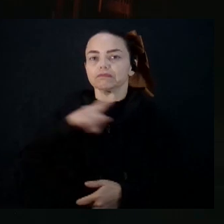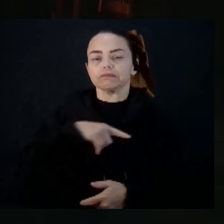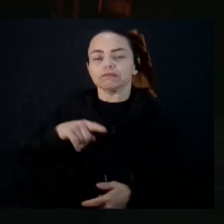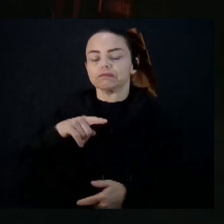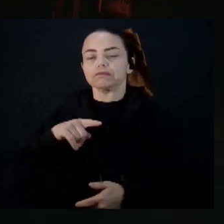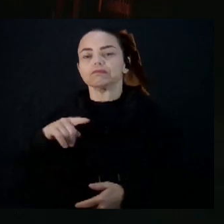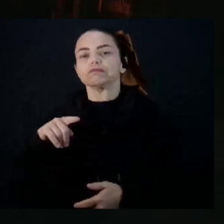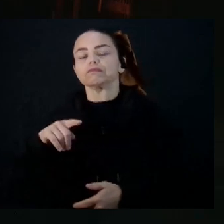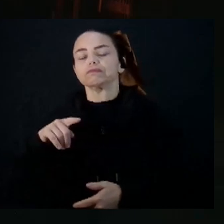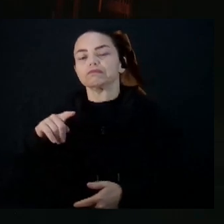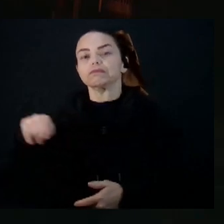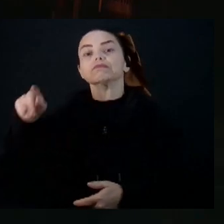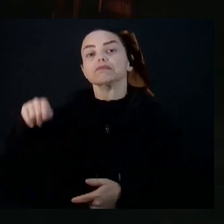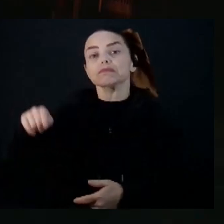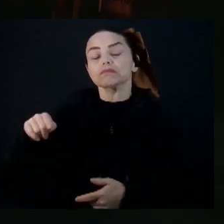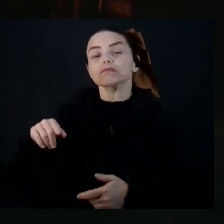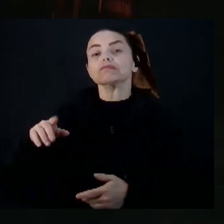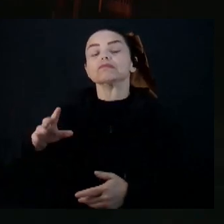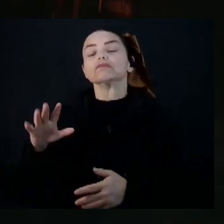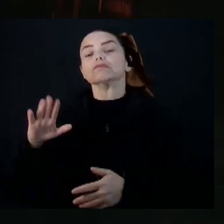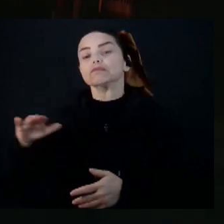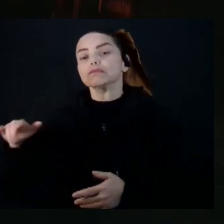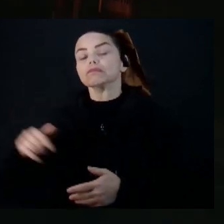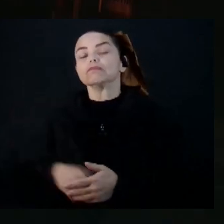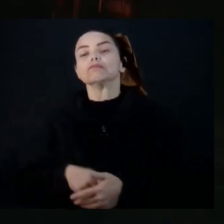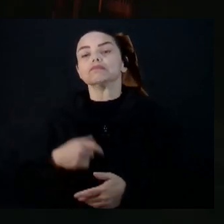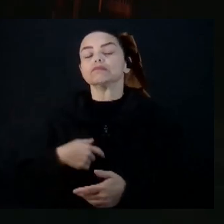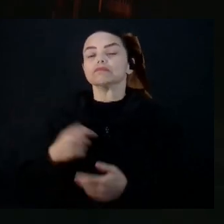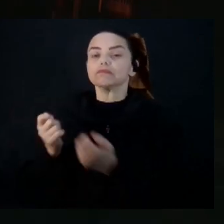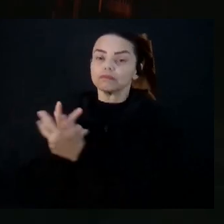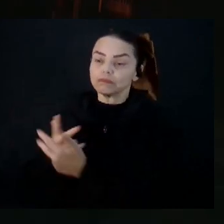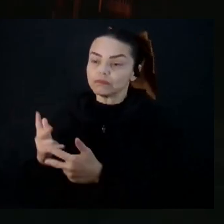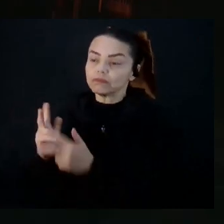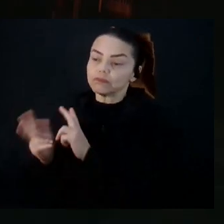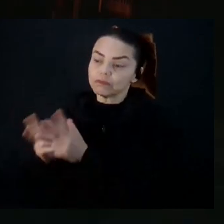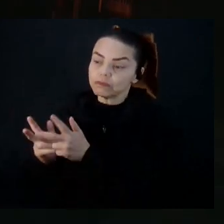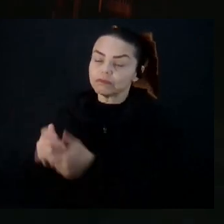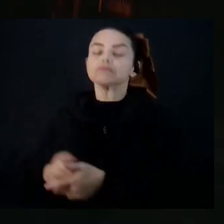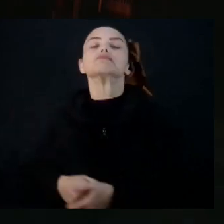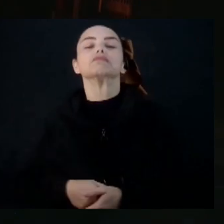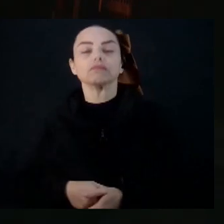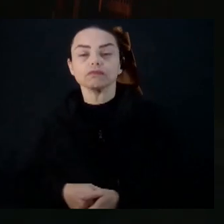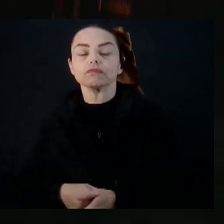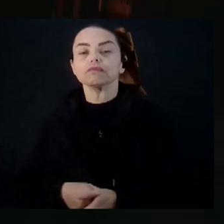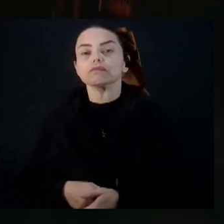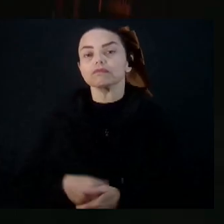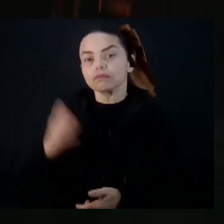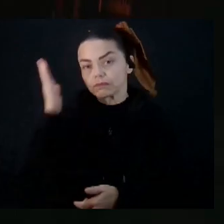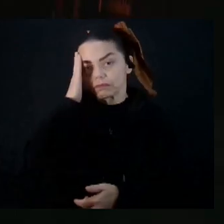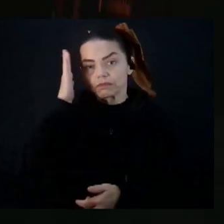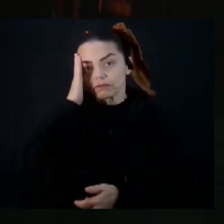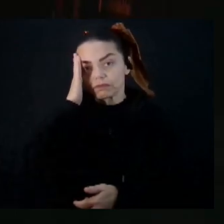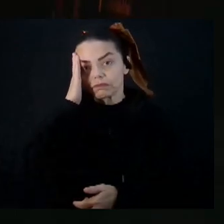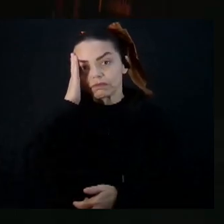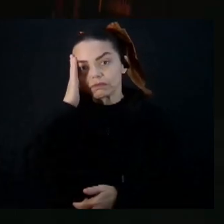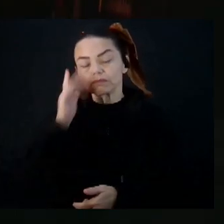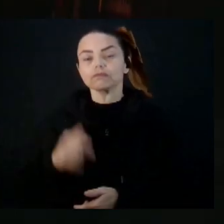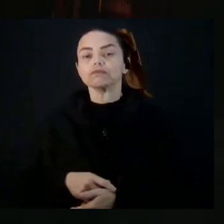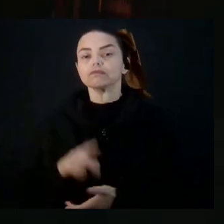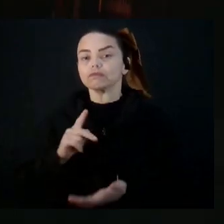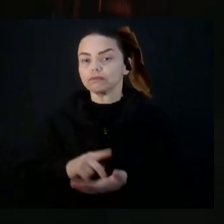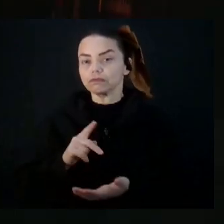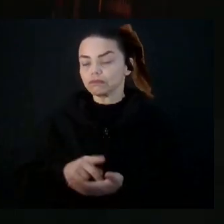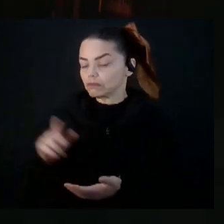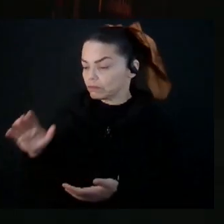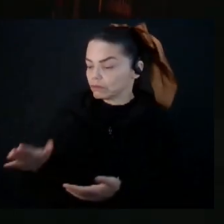sem deixar claro de ouvir, né, de ouvir e de entender qual que é a realidade dessa criança